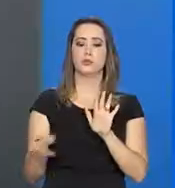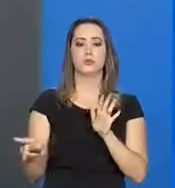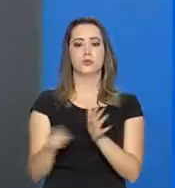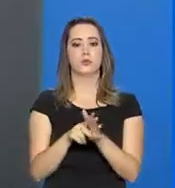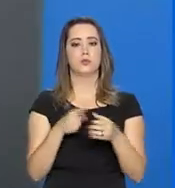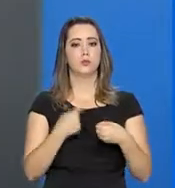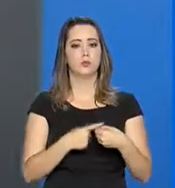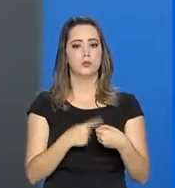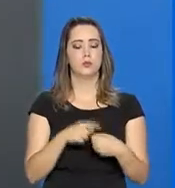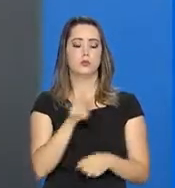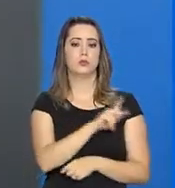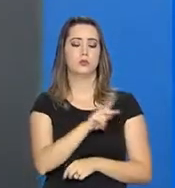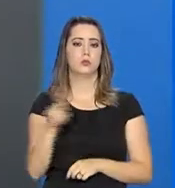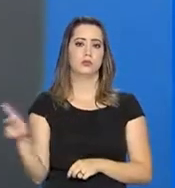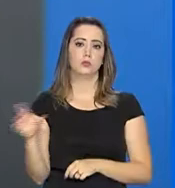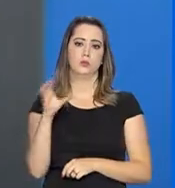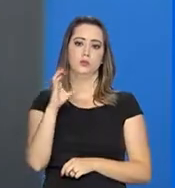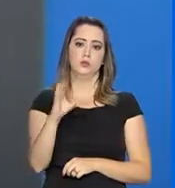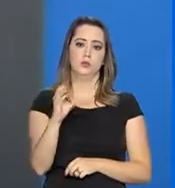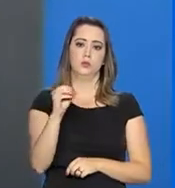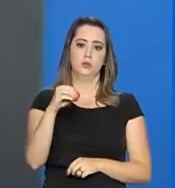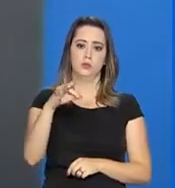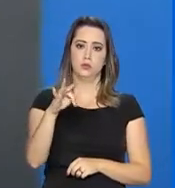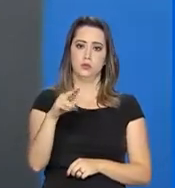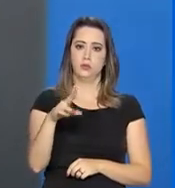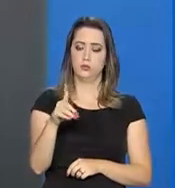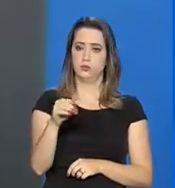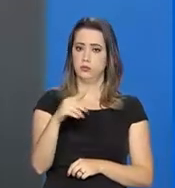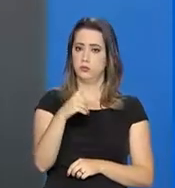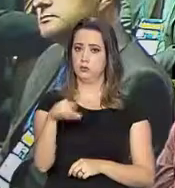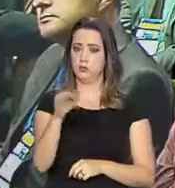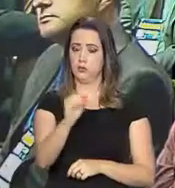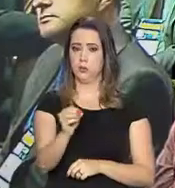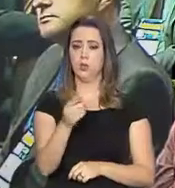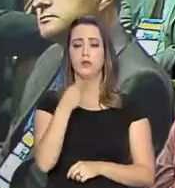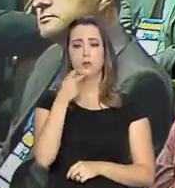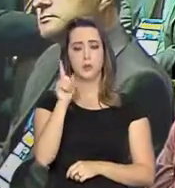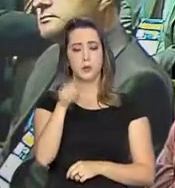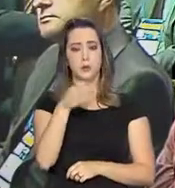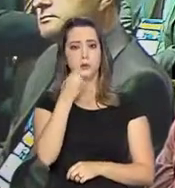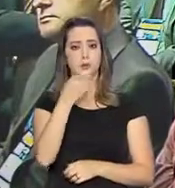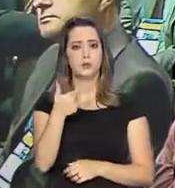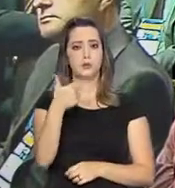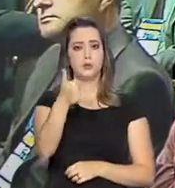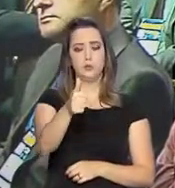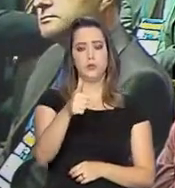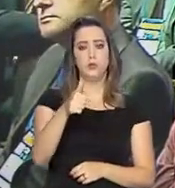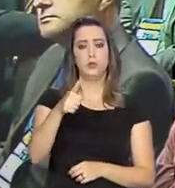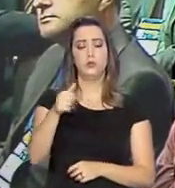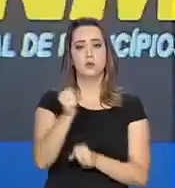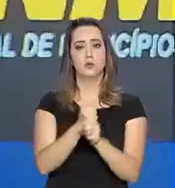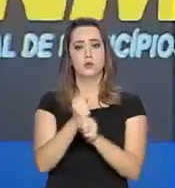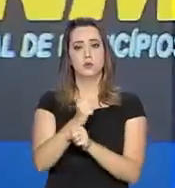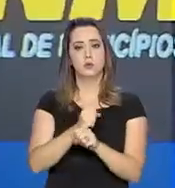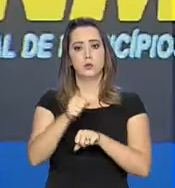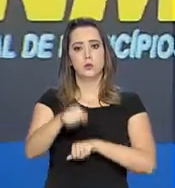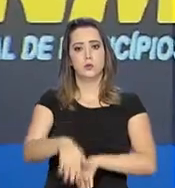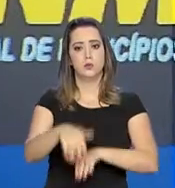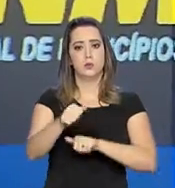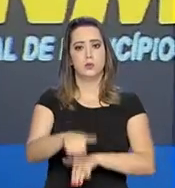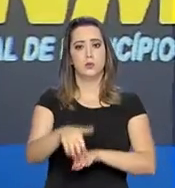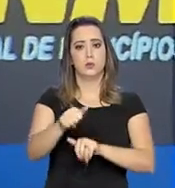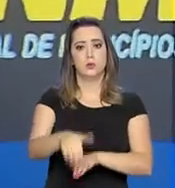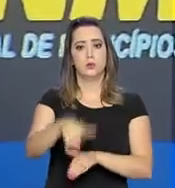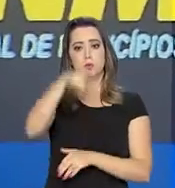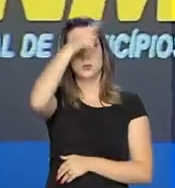cidades. O presidente da confederação fez um balanço positivo dos 21 anos da Marcha dos Prefeitos e falou de